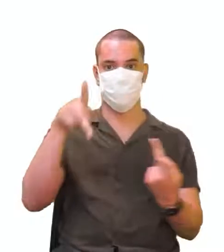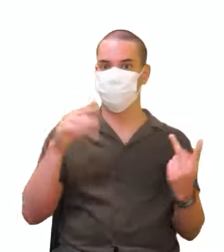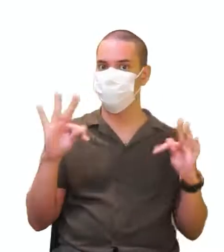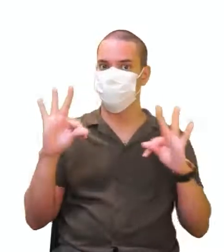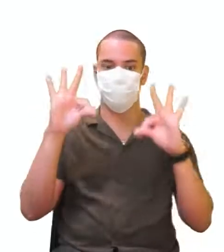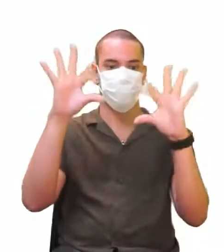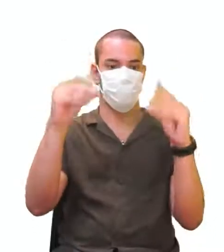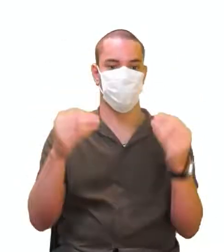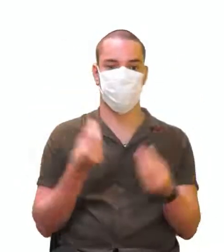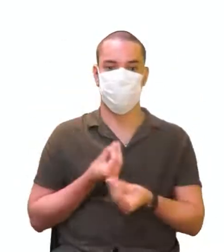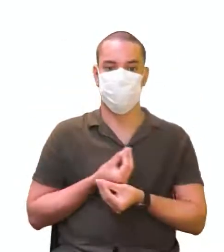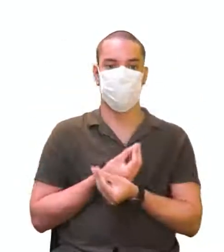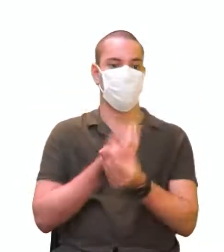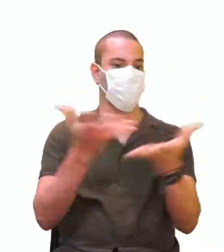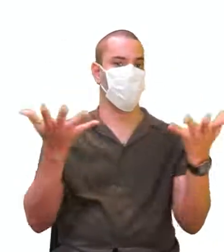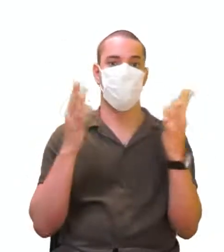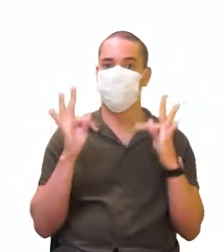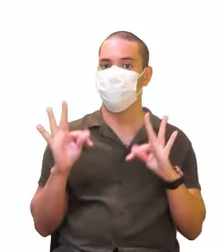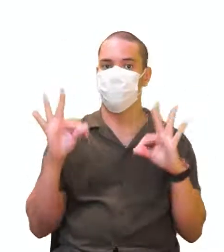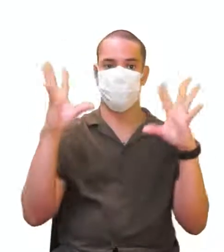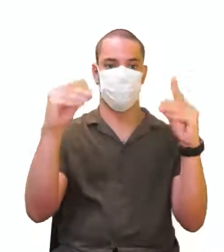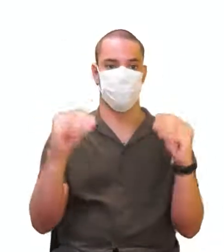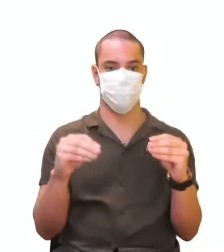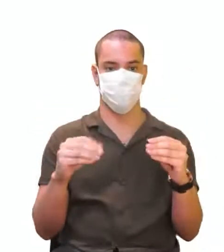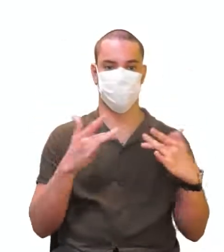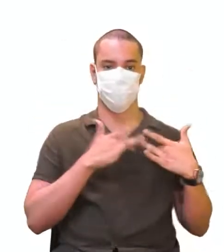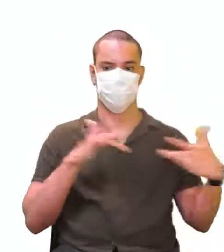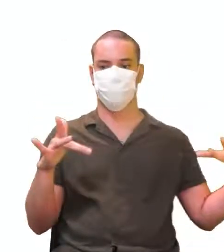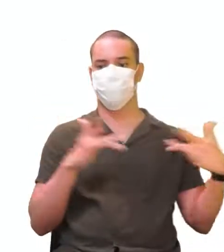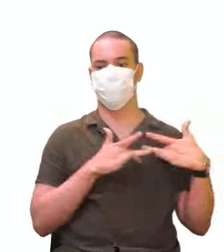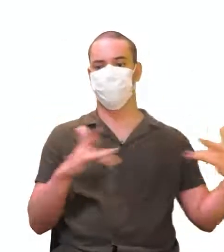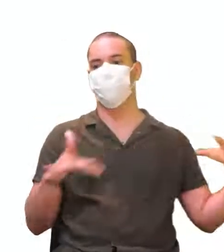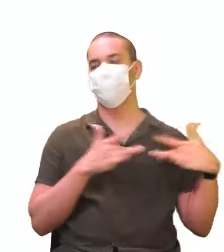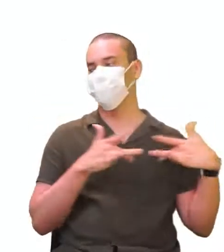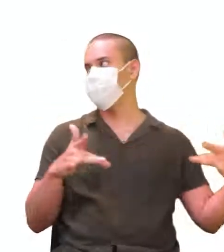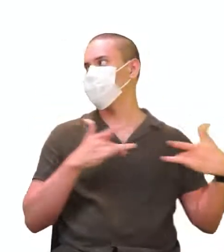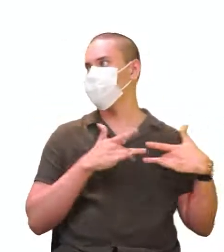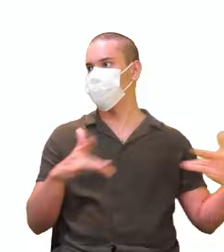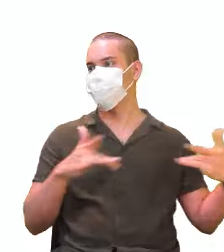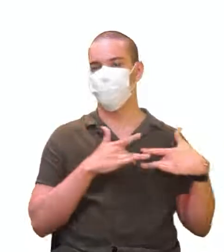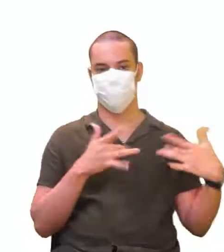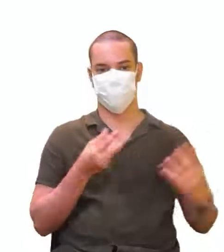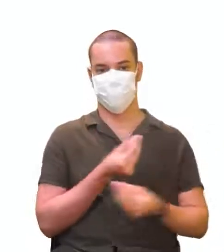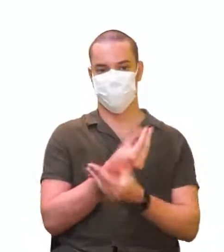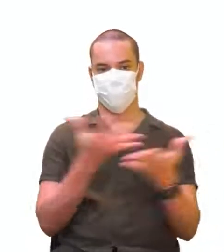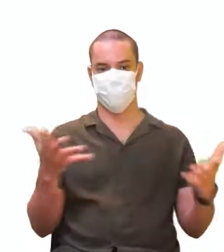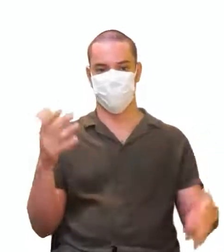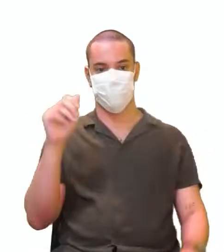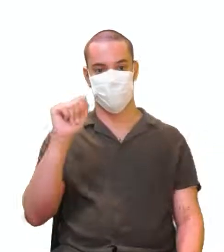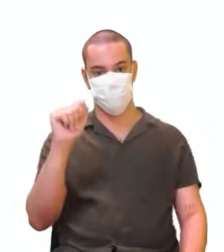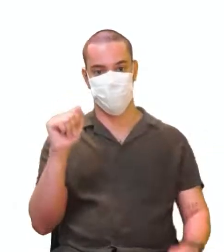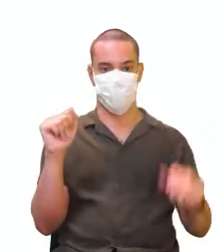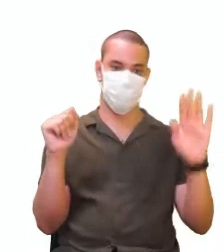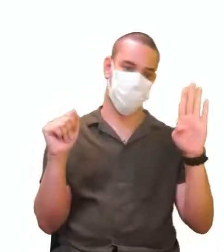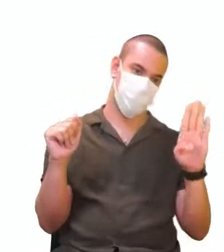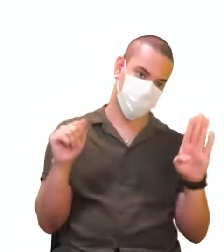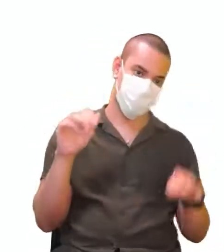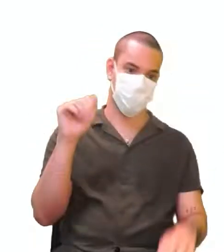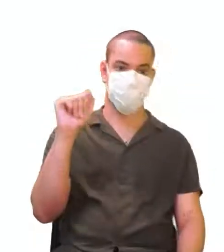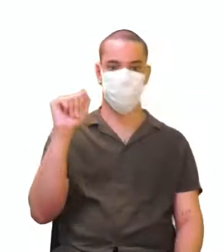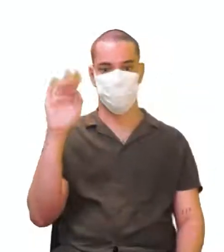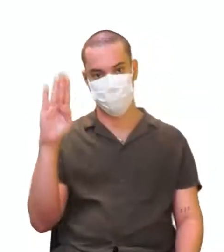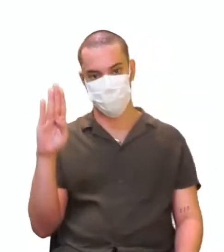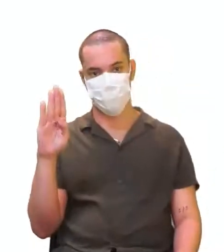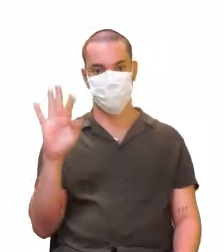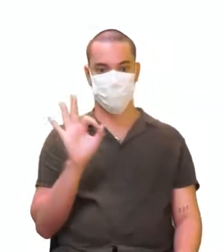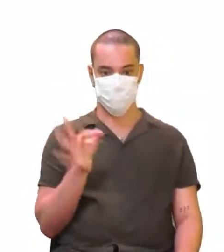tá? Olha aqui, ó, ele doa pro A, ele doa pro B e ele doa pro AB, né? Ou pro AB e pro